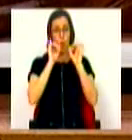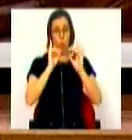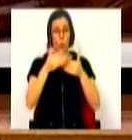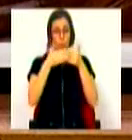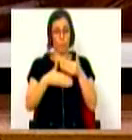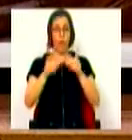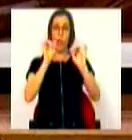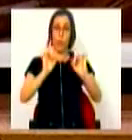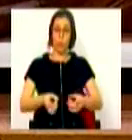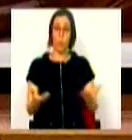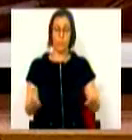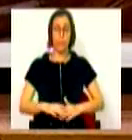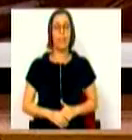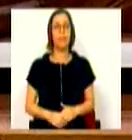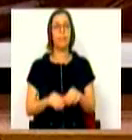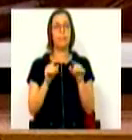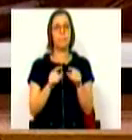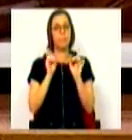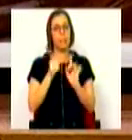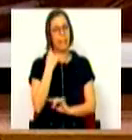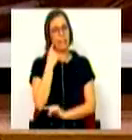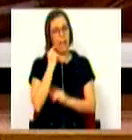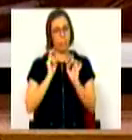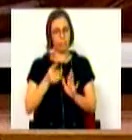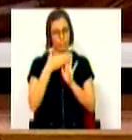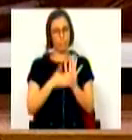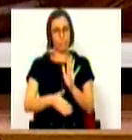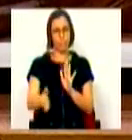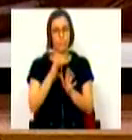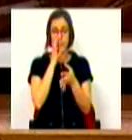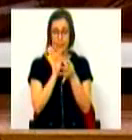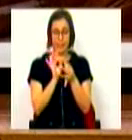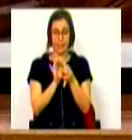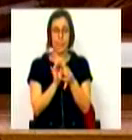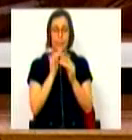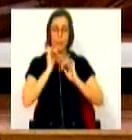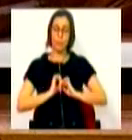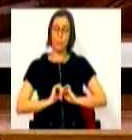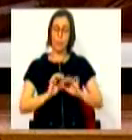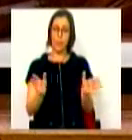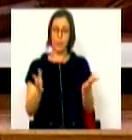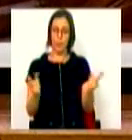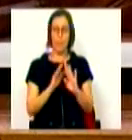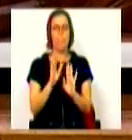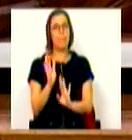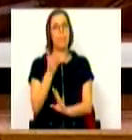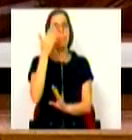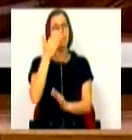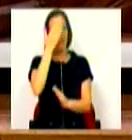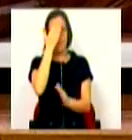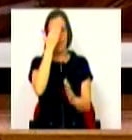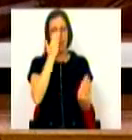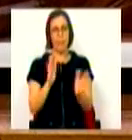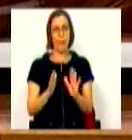iniciar, a sua entrada em vigor e poucos dias após a divulgação da primeira